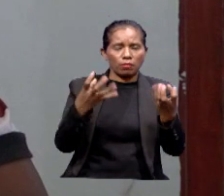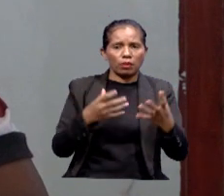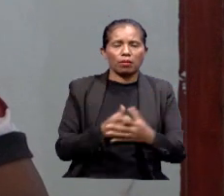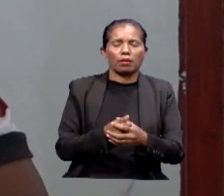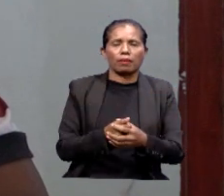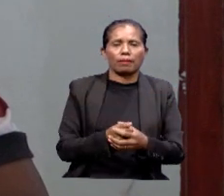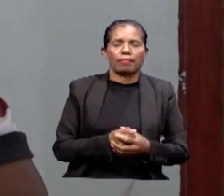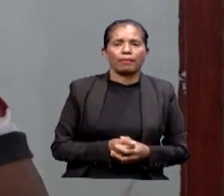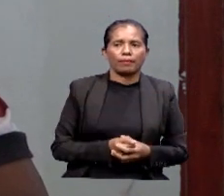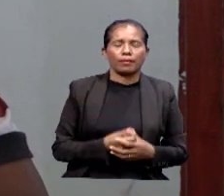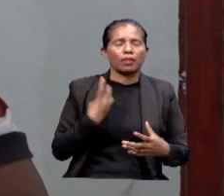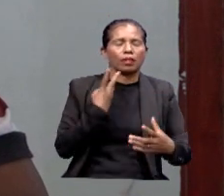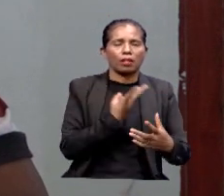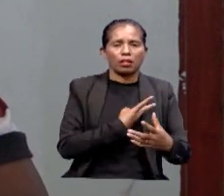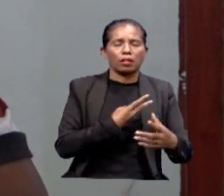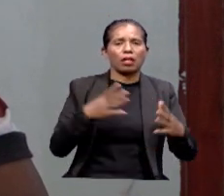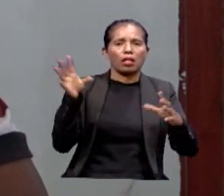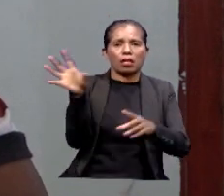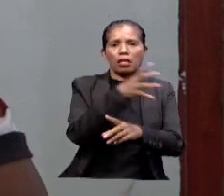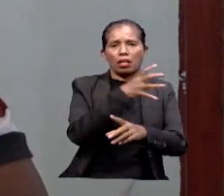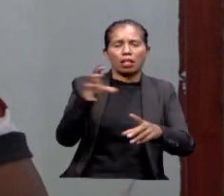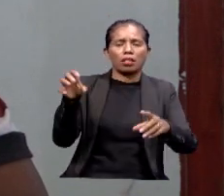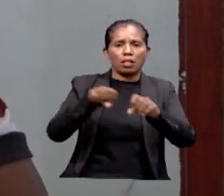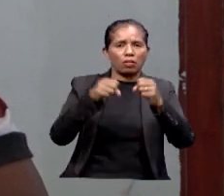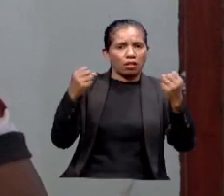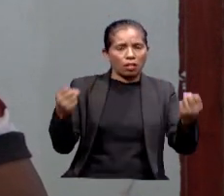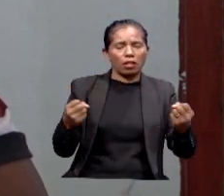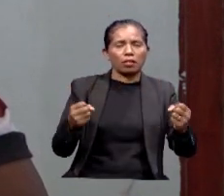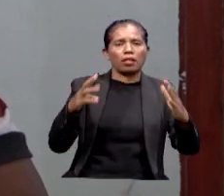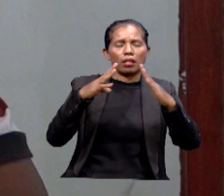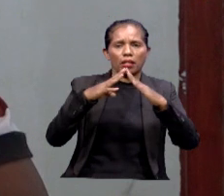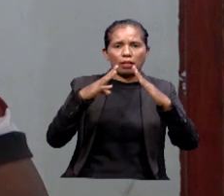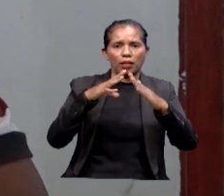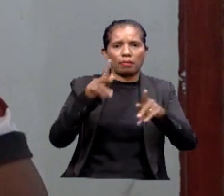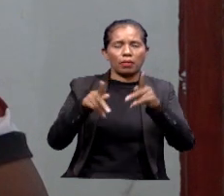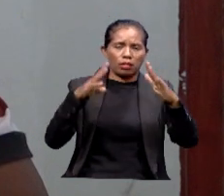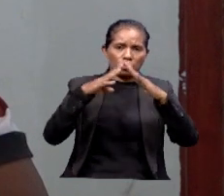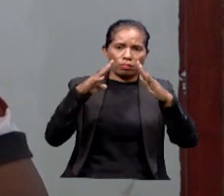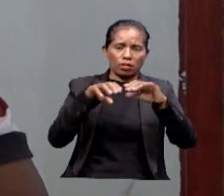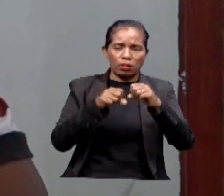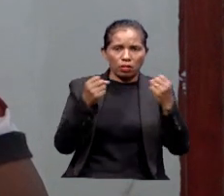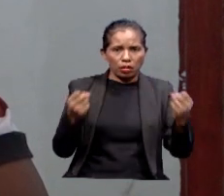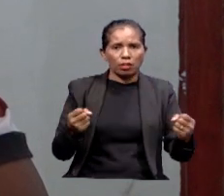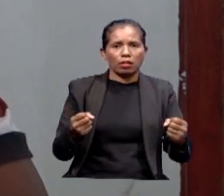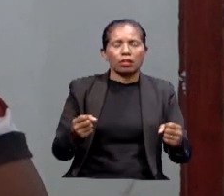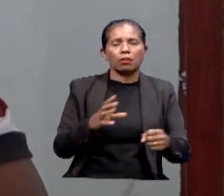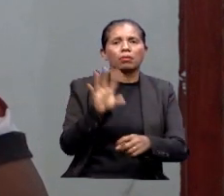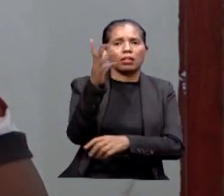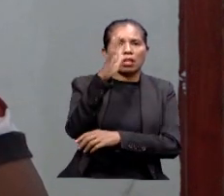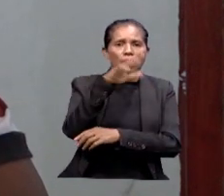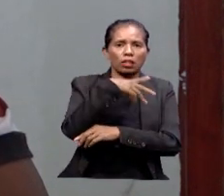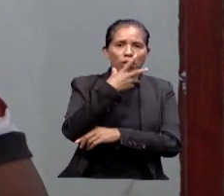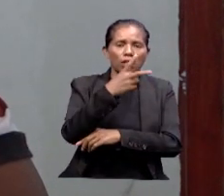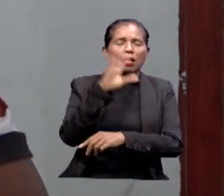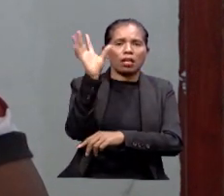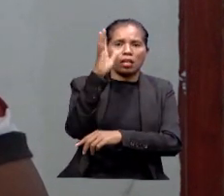sobu, Itania komunidade nia uma helafati nomos ai tohar hane hemani uma